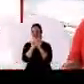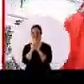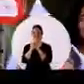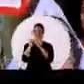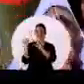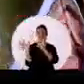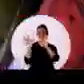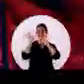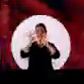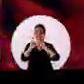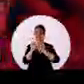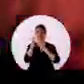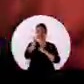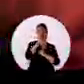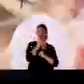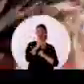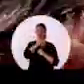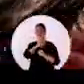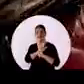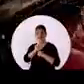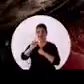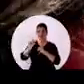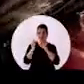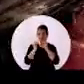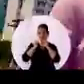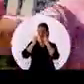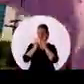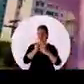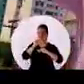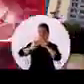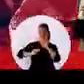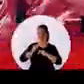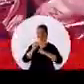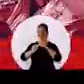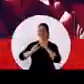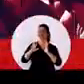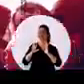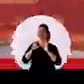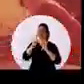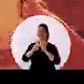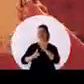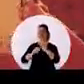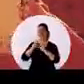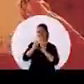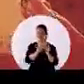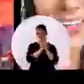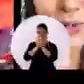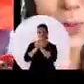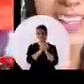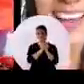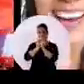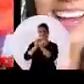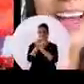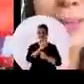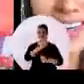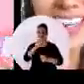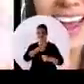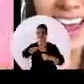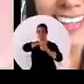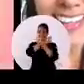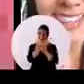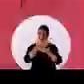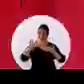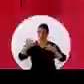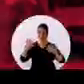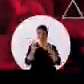E por fim a mãe puder ir trabalhar Aí toda a cidade vai com ela E o nome dela é